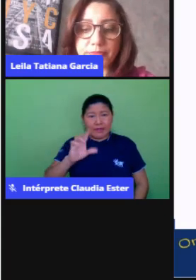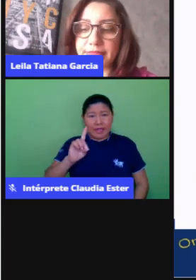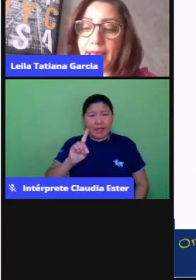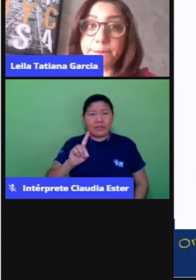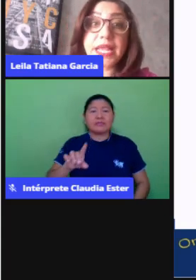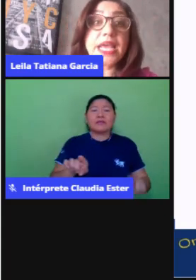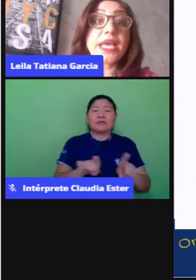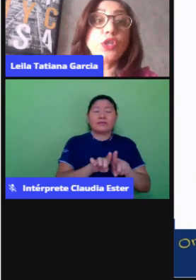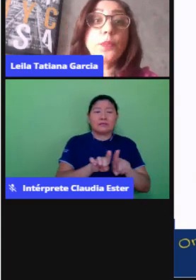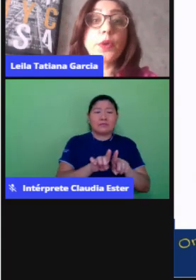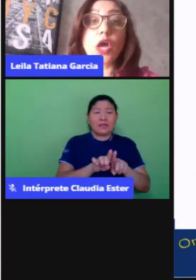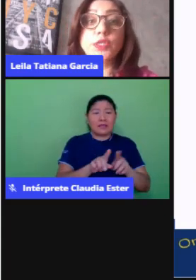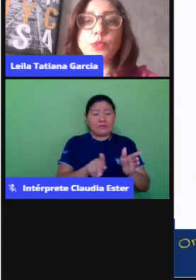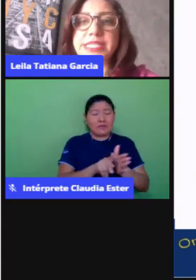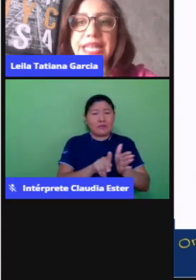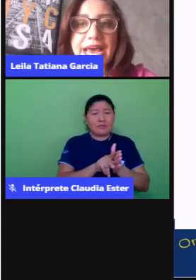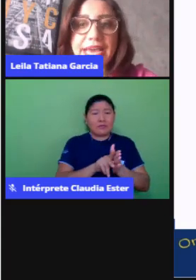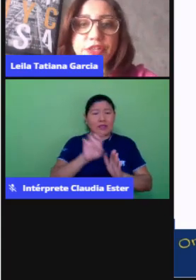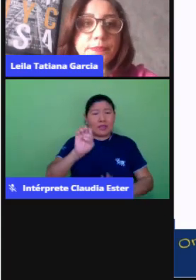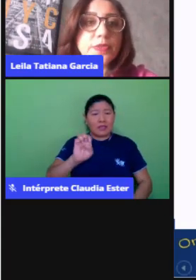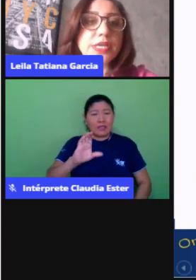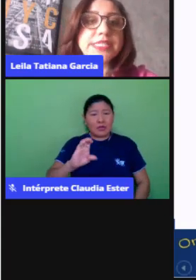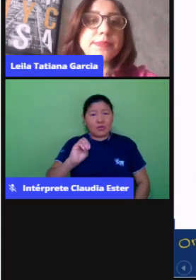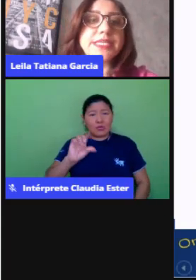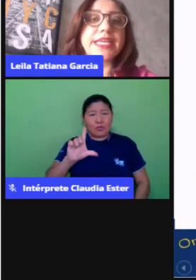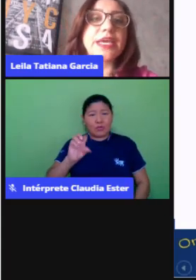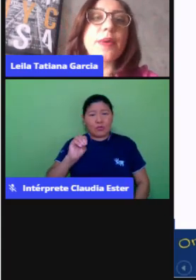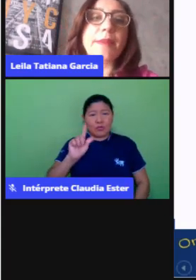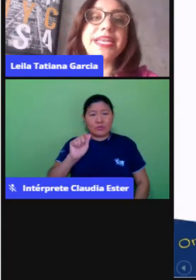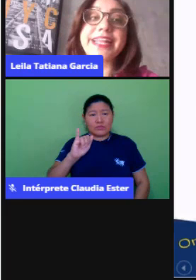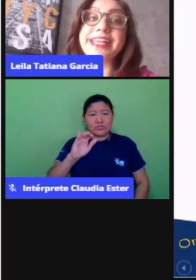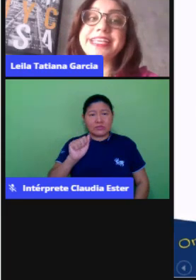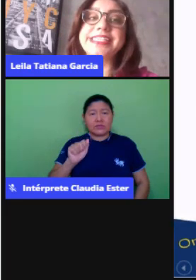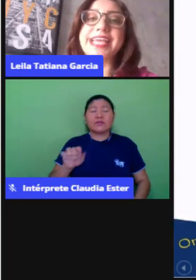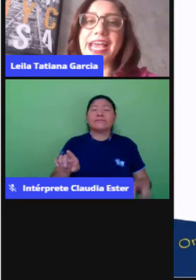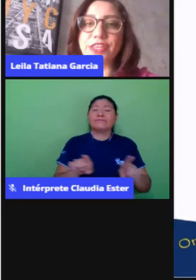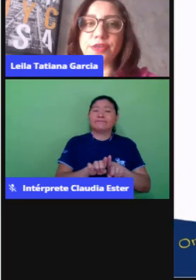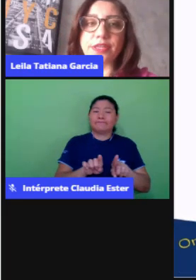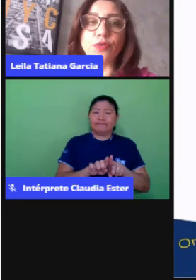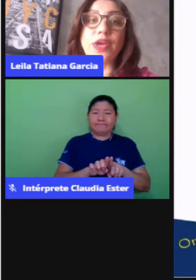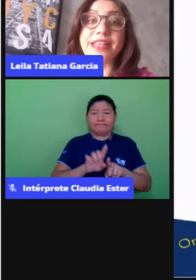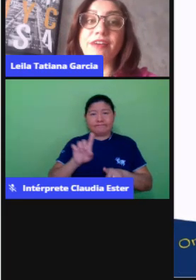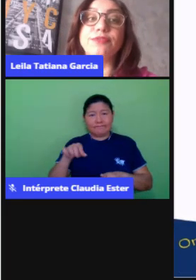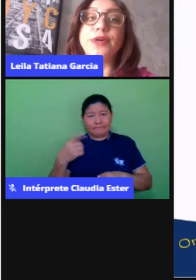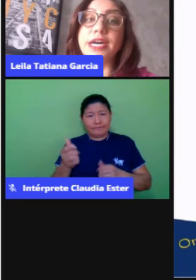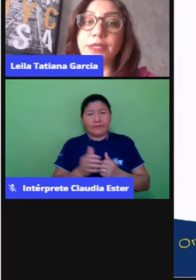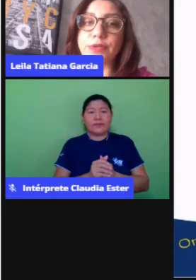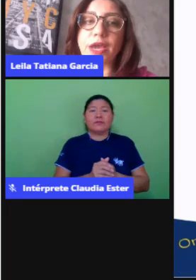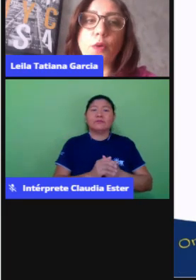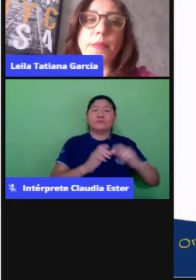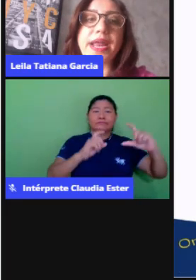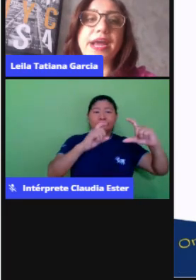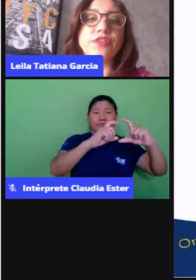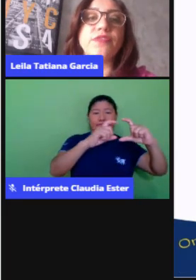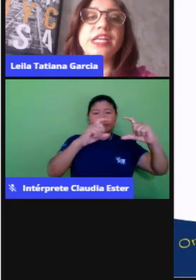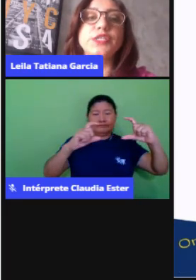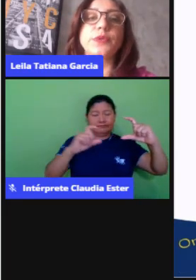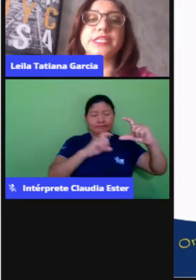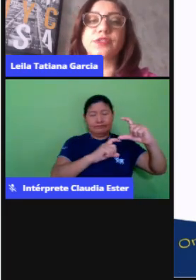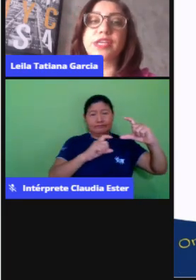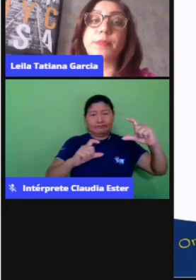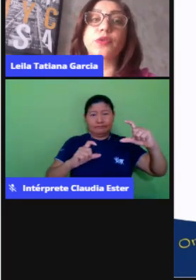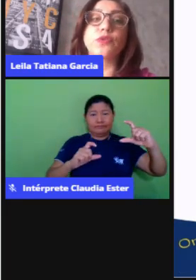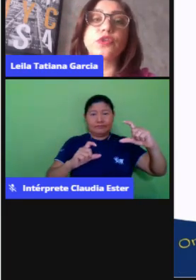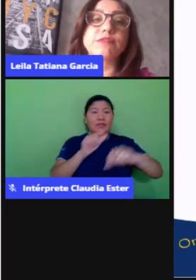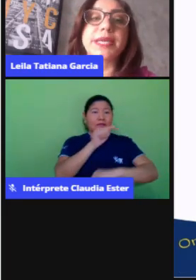ecologia mesmo, tá? No próximo slide, nós temos aqui a habilidade 7 do 8º ano, que é comparar